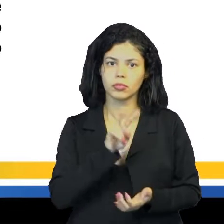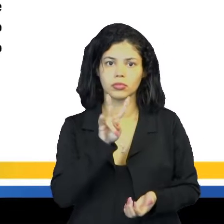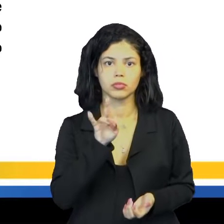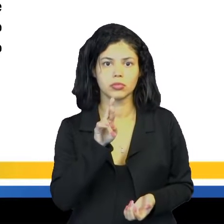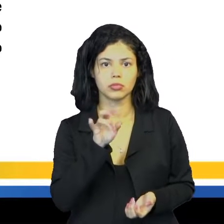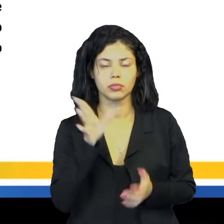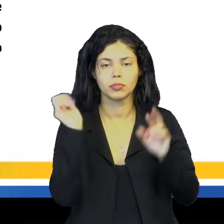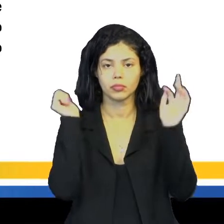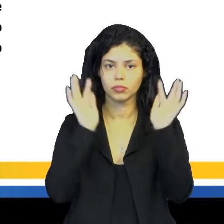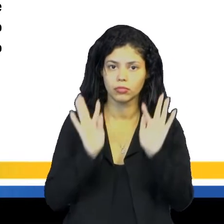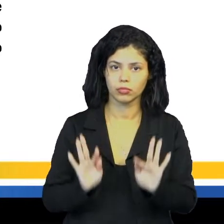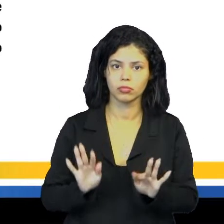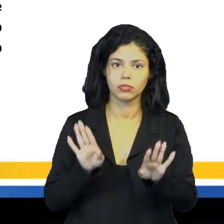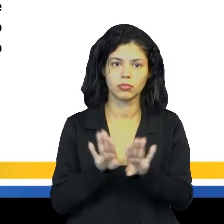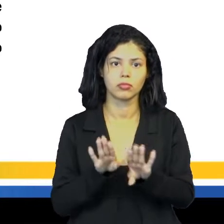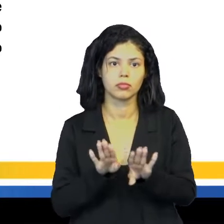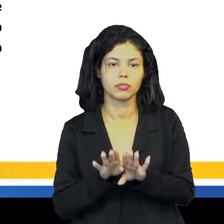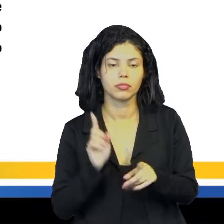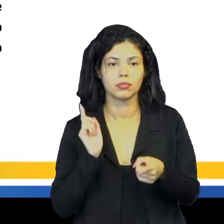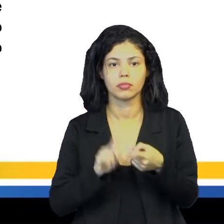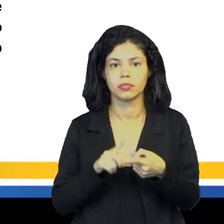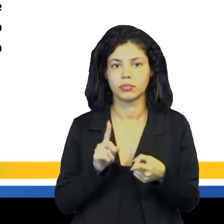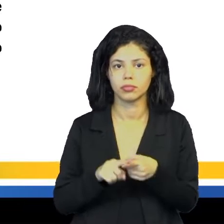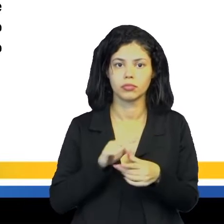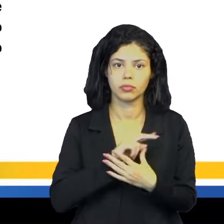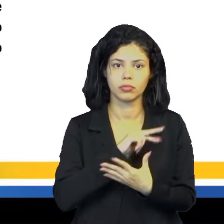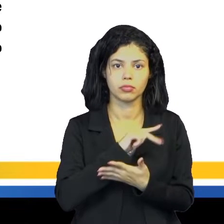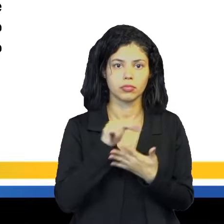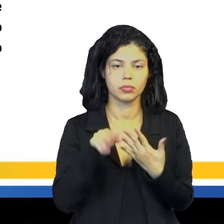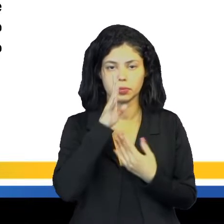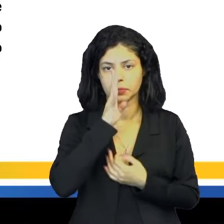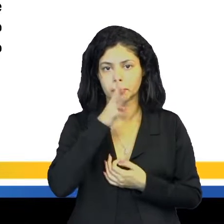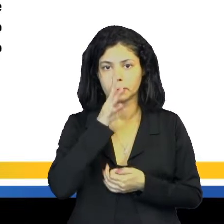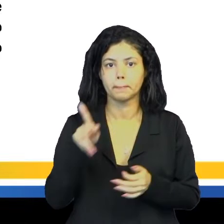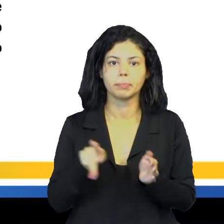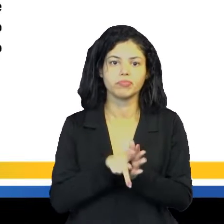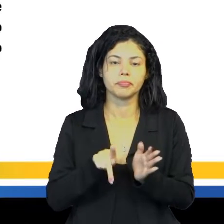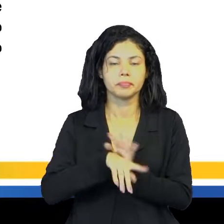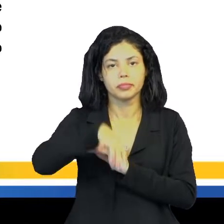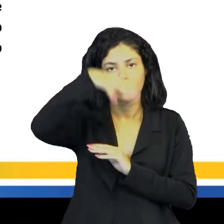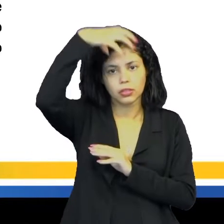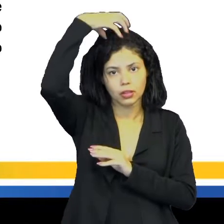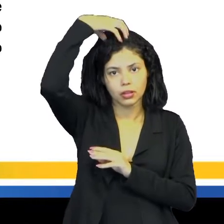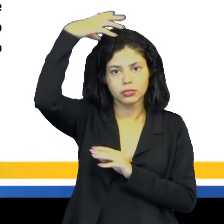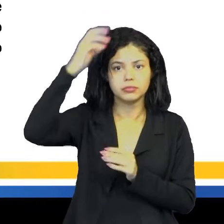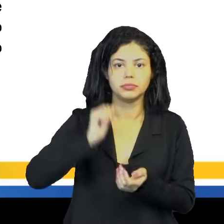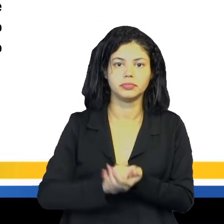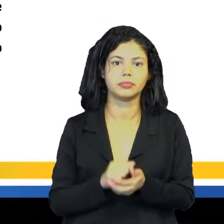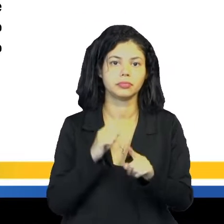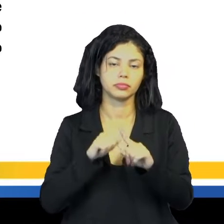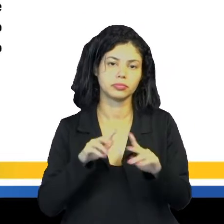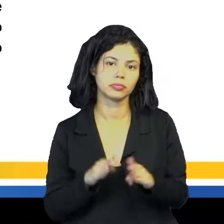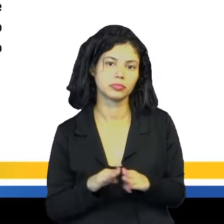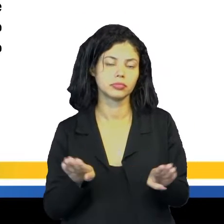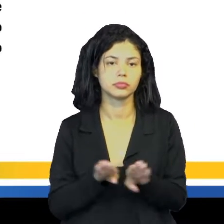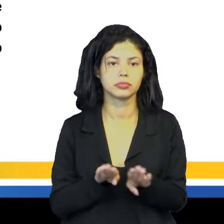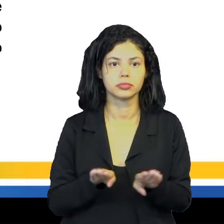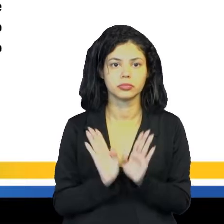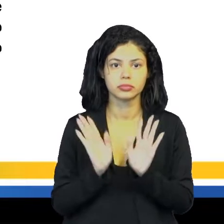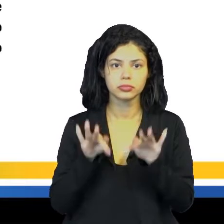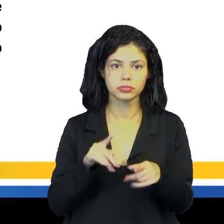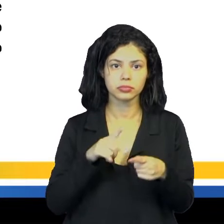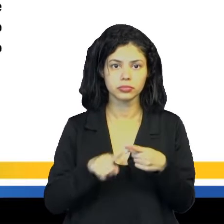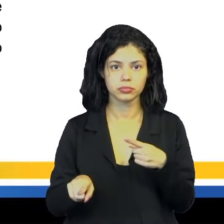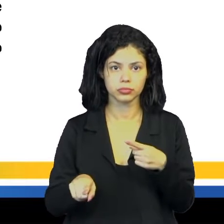e mais felizes. Por fazer sérias críticas aos reis absolutistas e à igreja, a obra chegou a